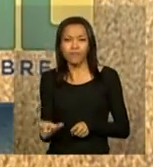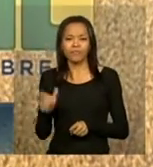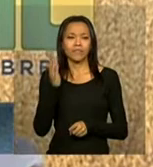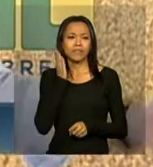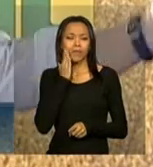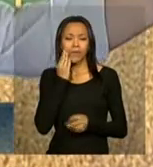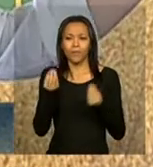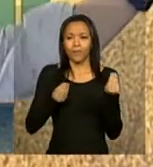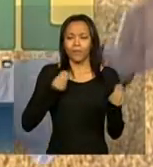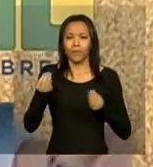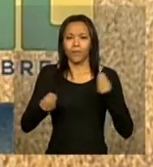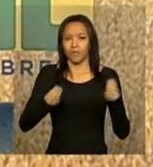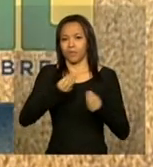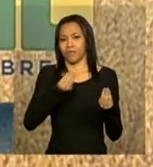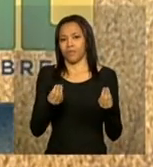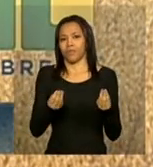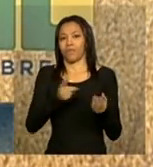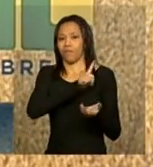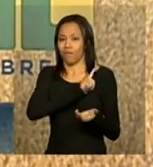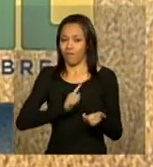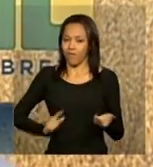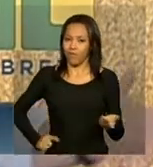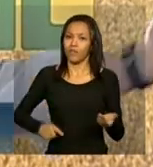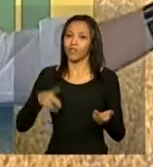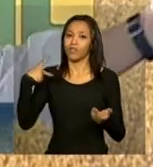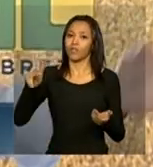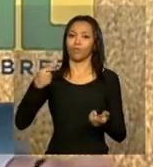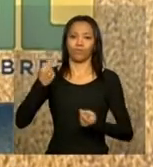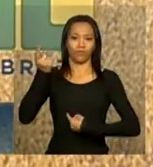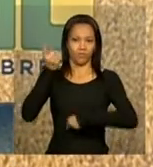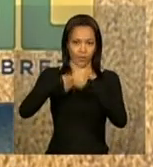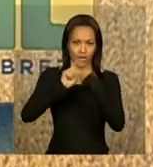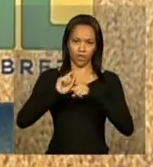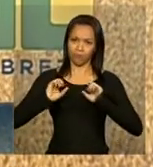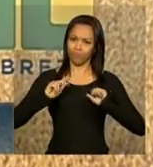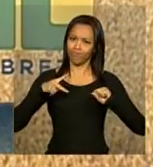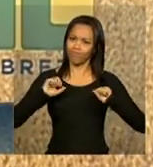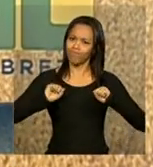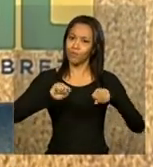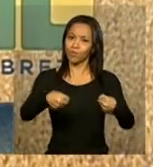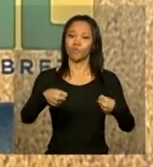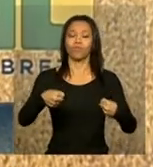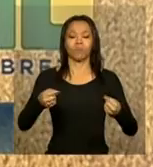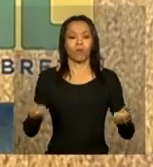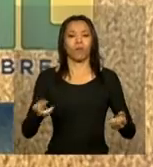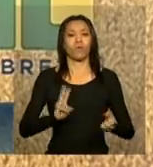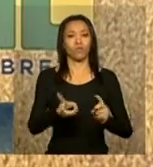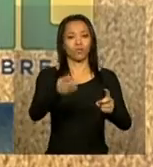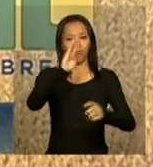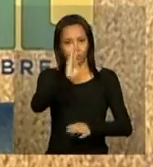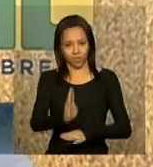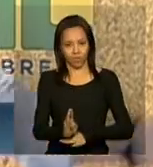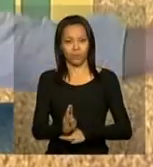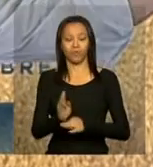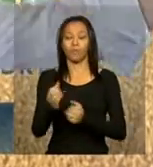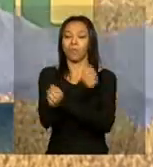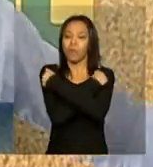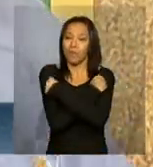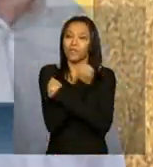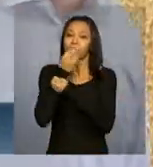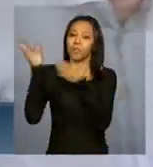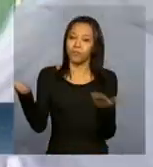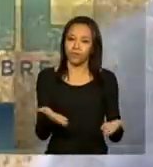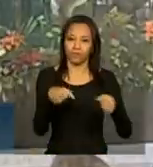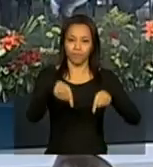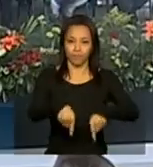governar, pelo sucesso que a senhora está fazendo e pelo todos os esforços que a senhora tem feito para levar esse país adiante. Um abraço e seja muito bem-vindo